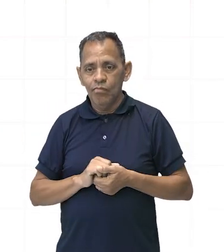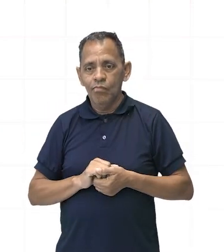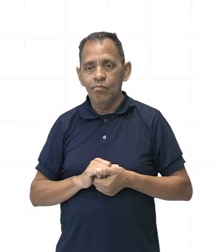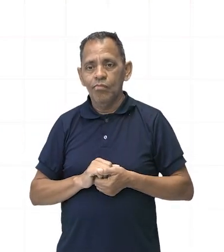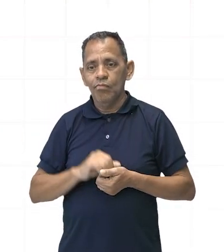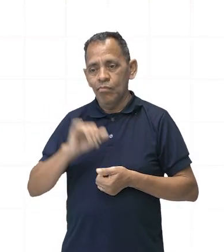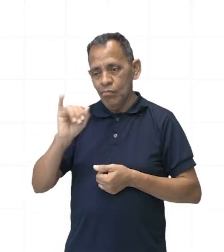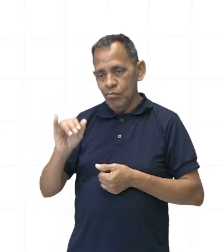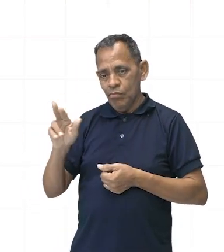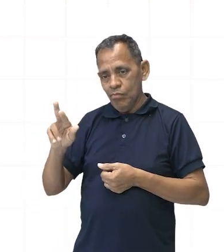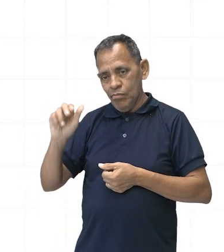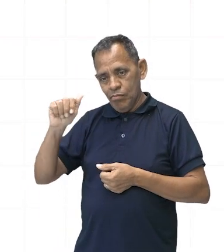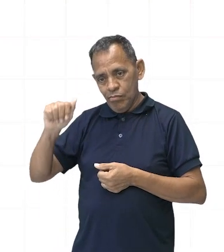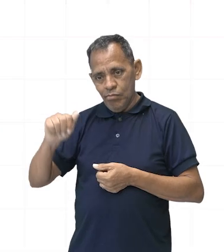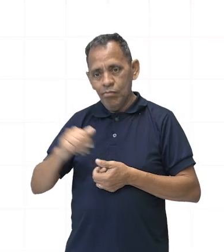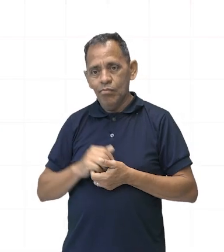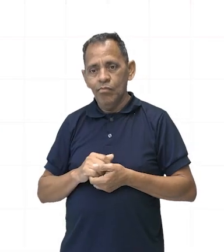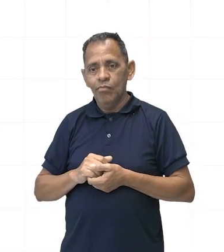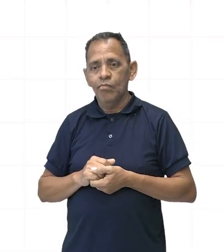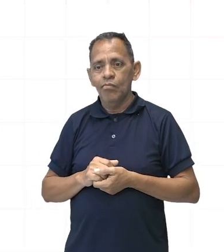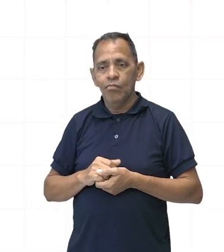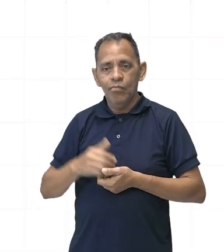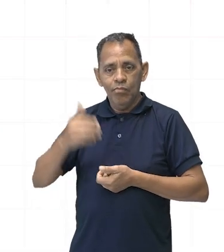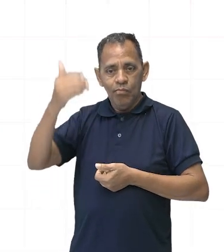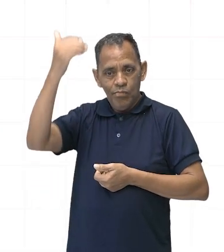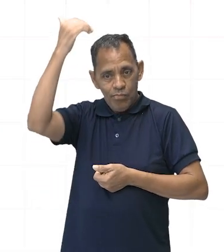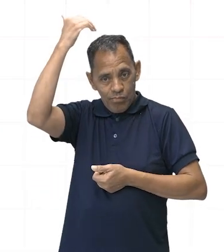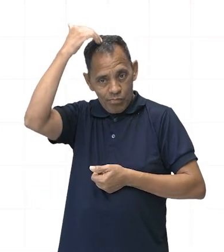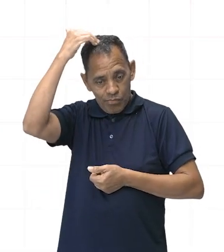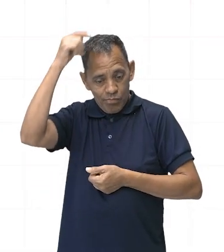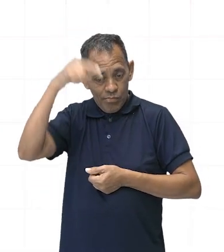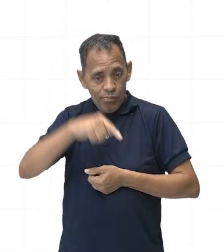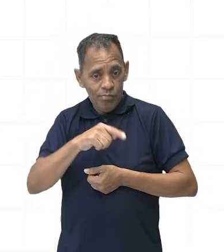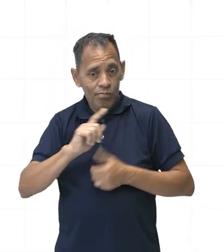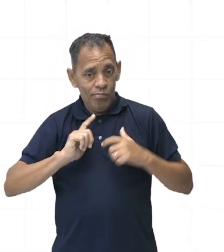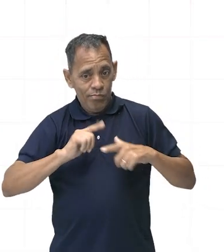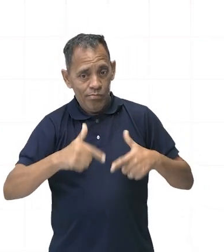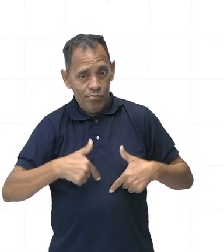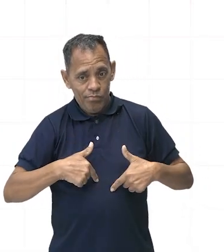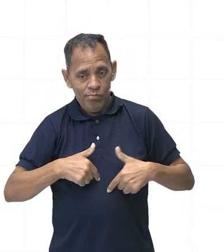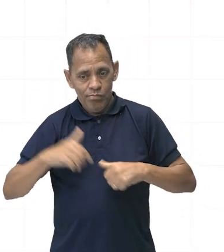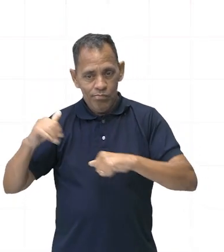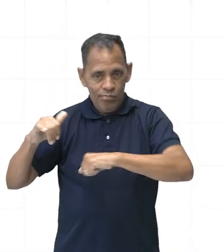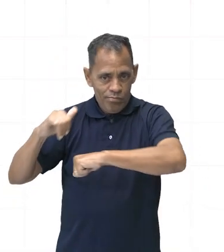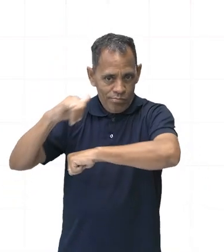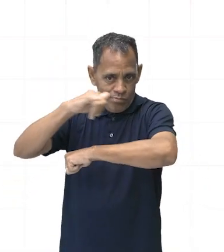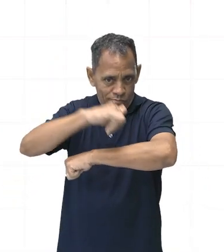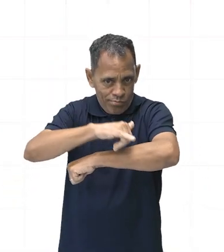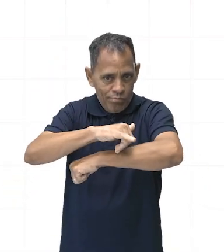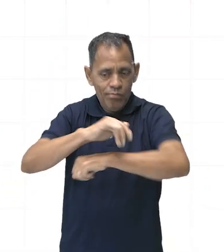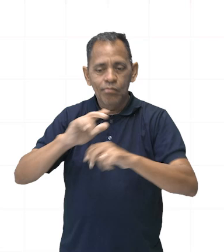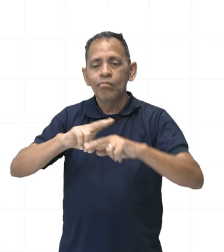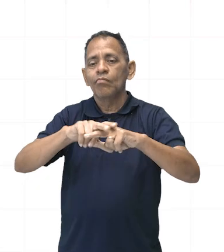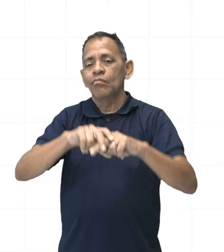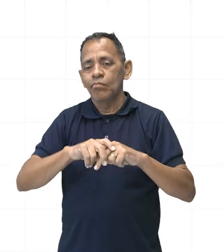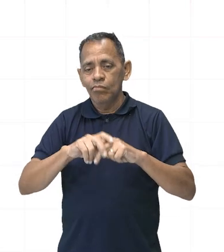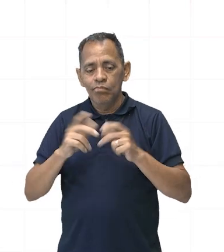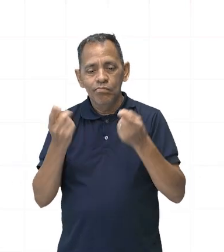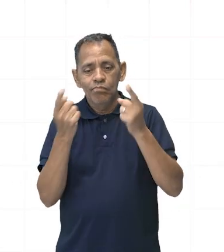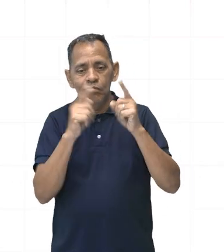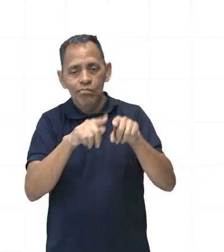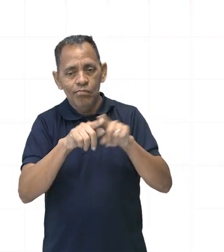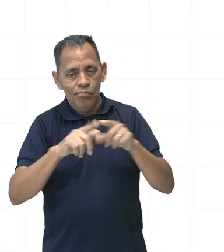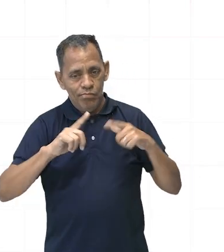ele culpa Israel por esse ataque aéreo, por isso que o Irã vai atacar o Israel e considera aí